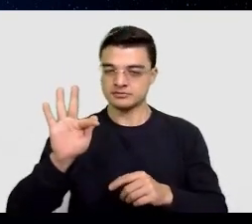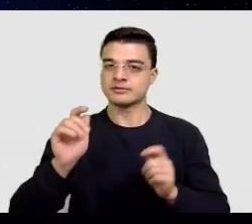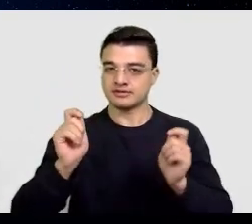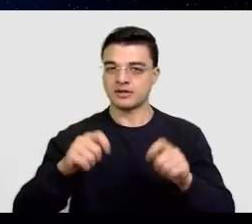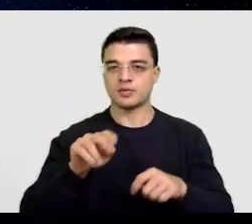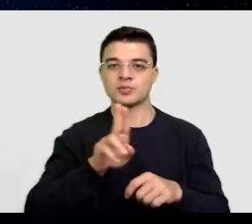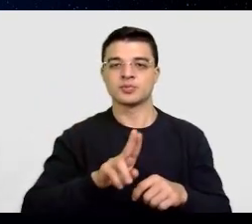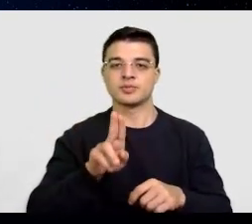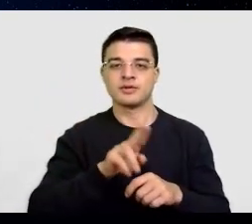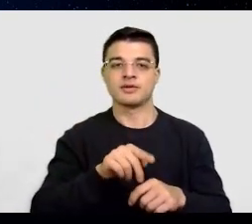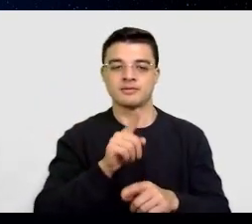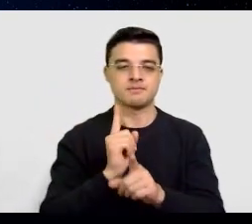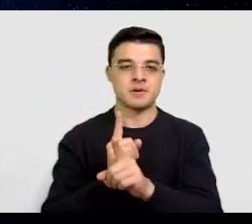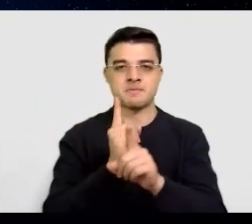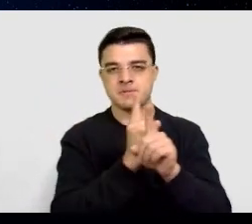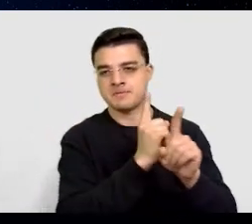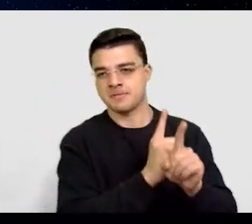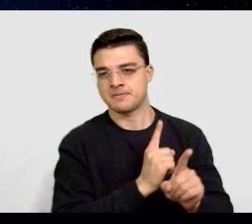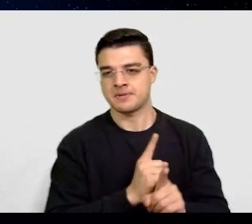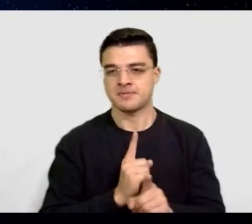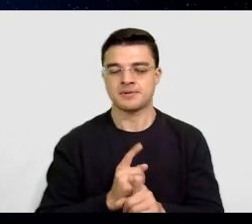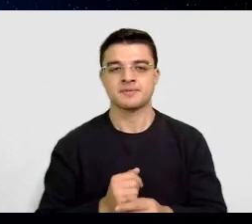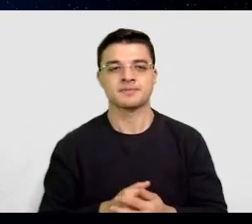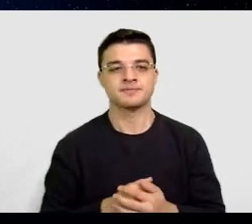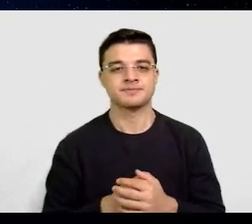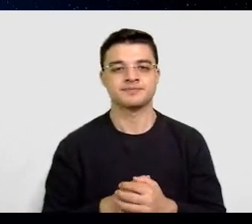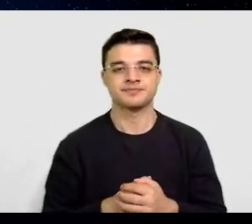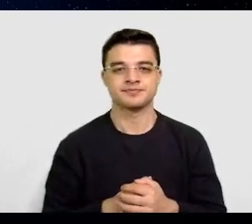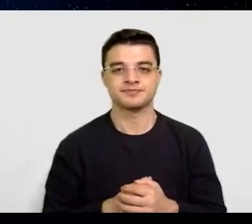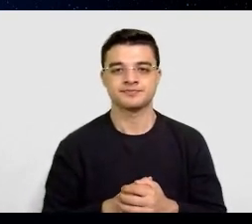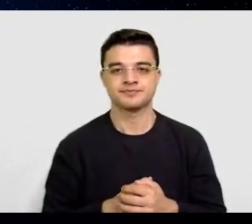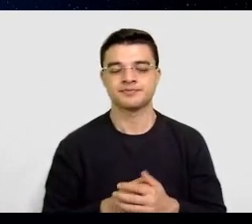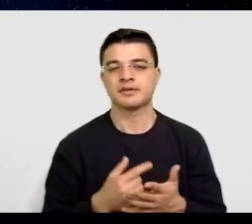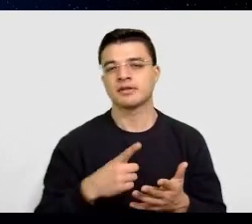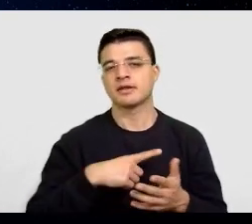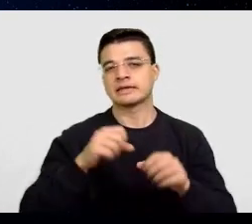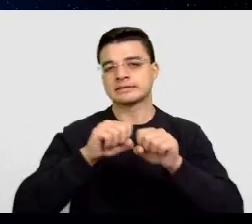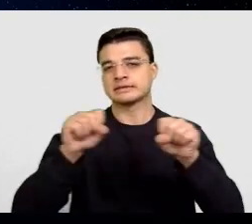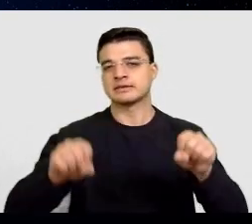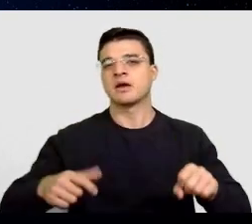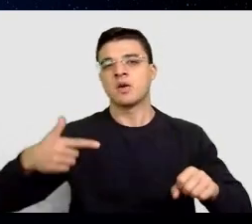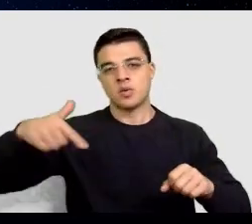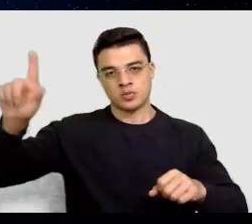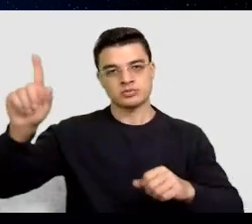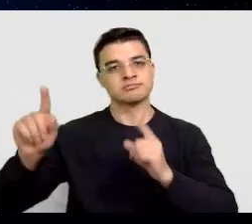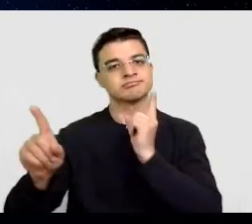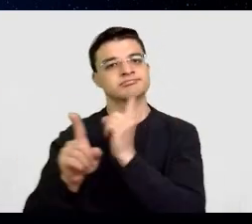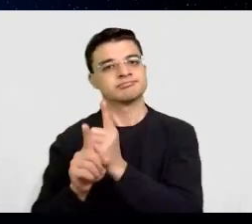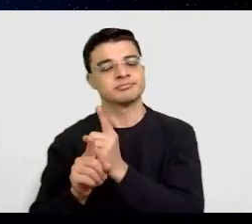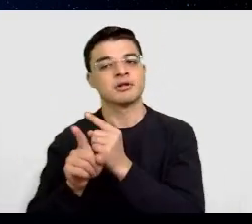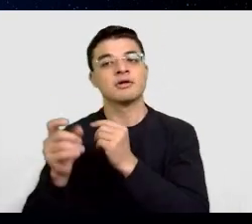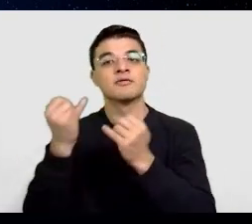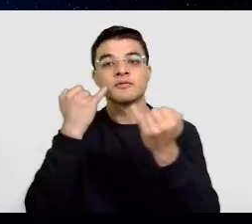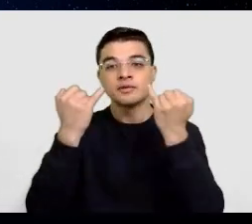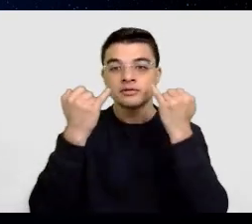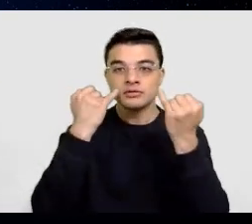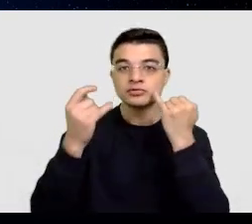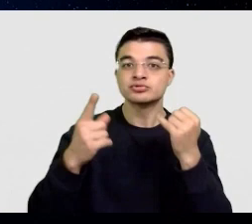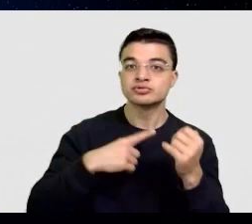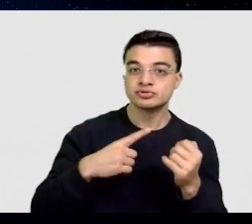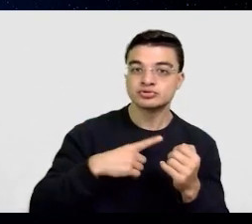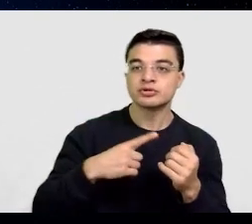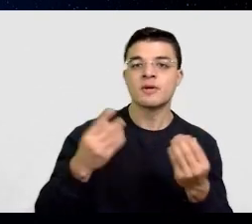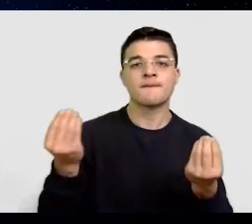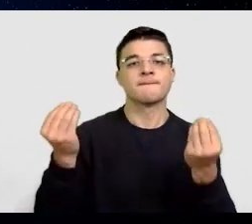que eu apliquei, que eu encontrei desse tipo em outro sistema, que quando ele recebia um dado, ele jogava no log